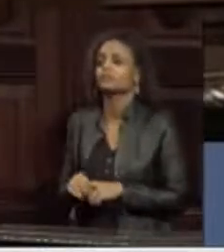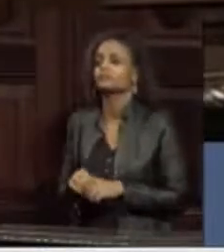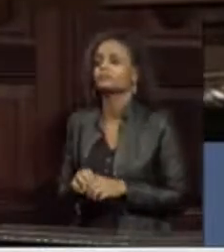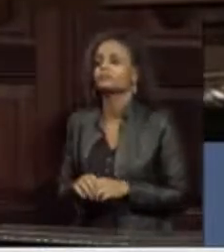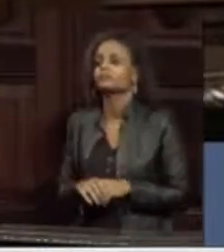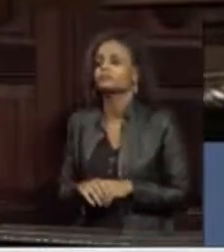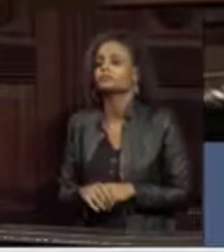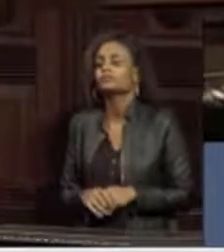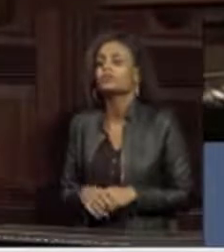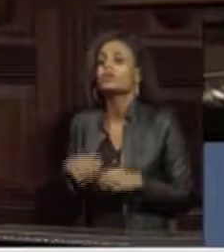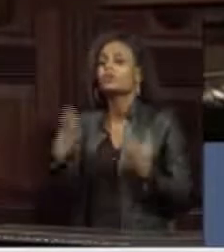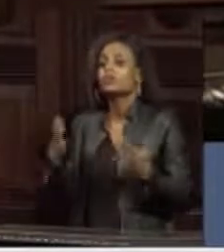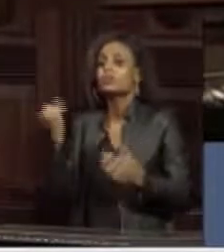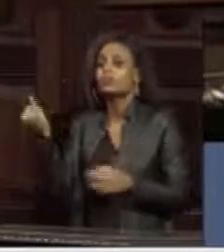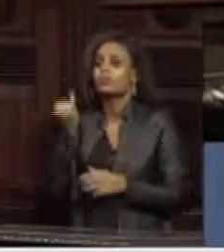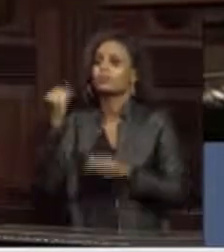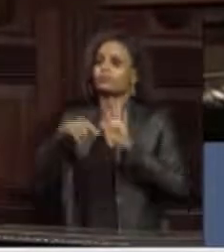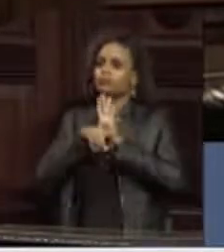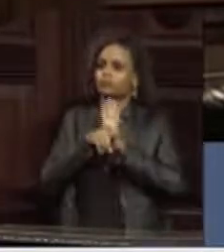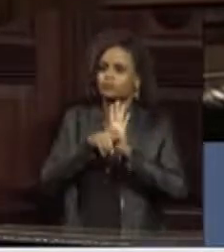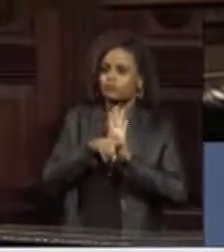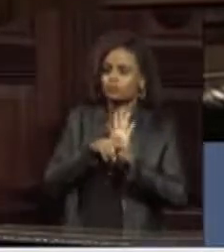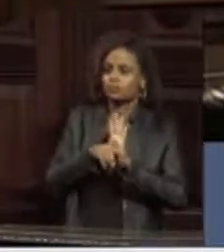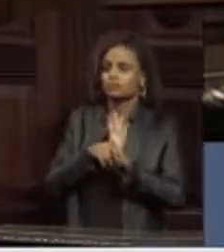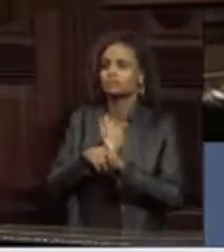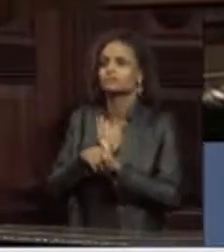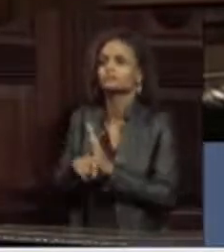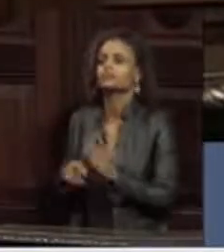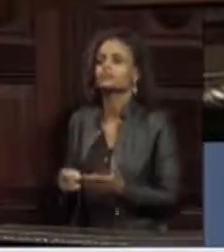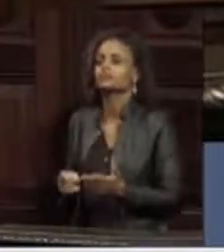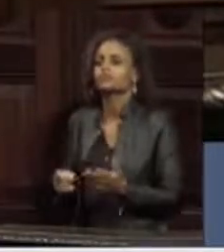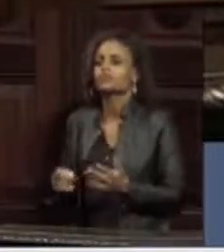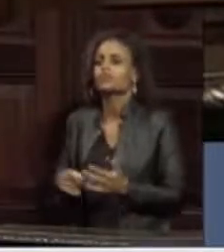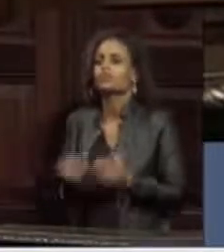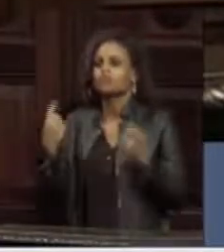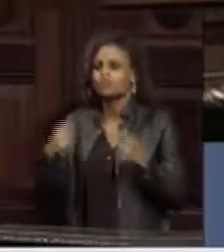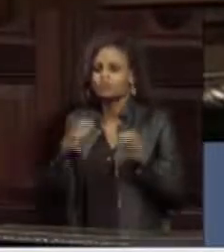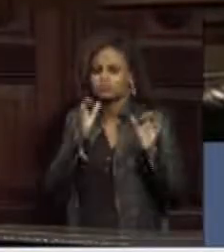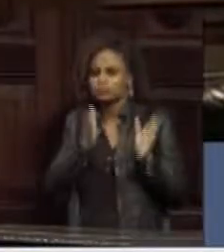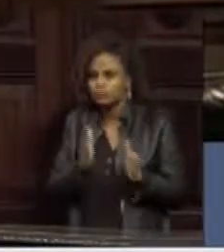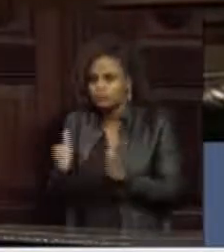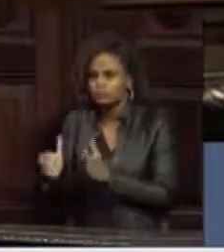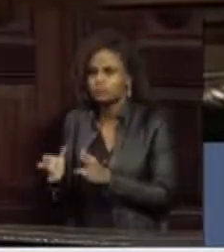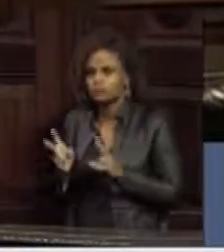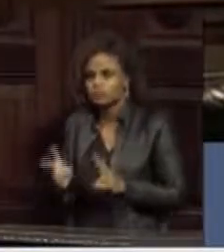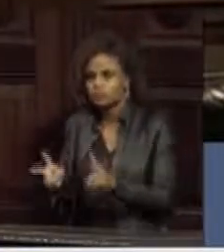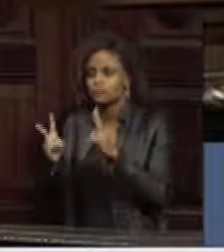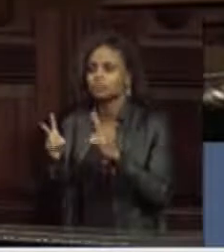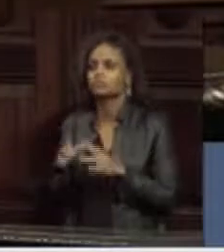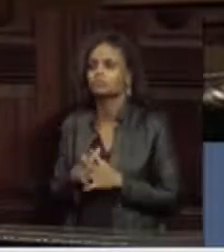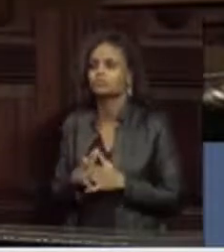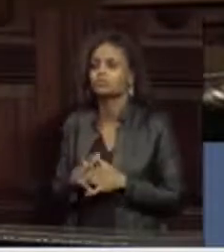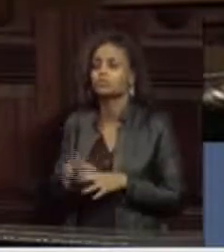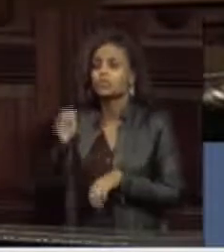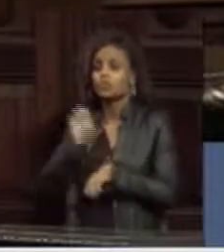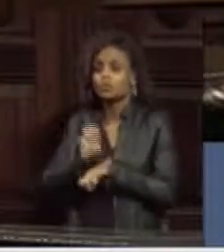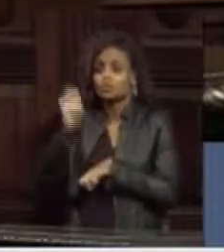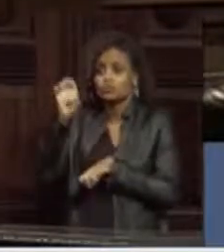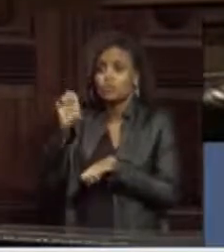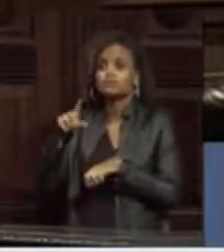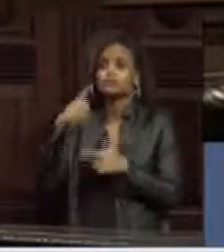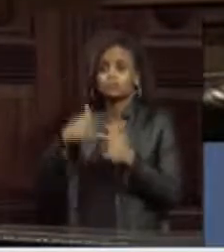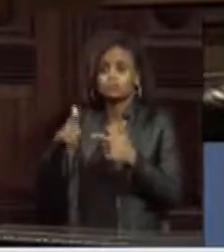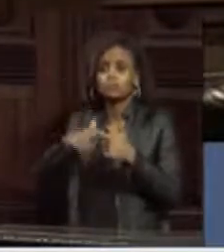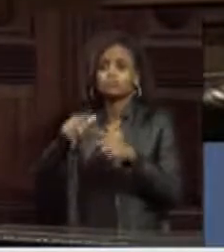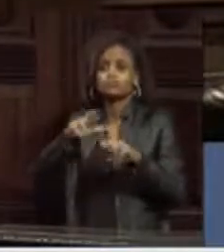de fiscalização, de efetivo controle. O Estado passa por um momento político